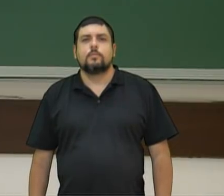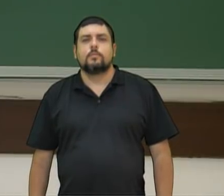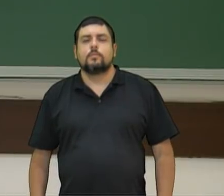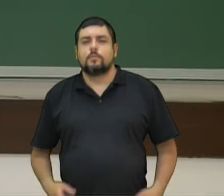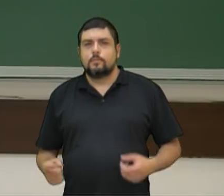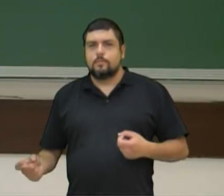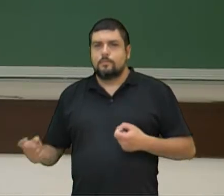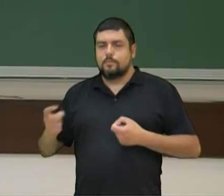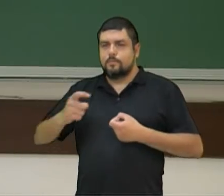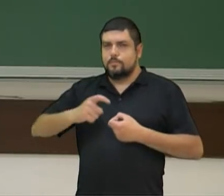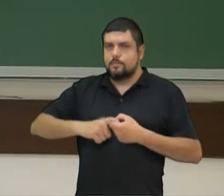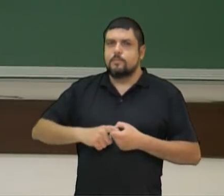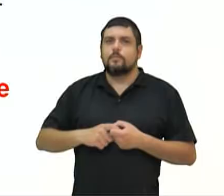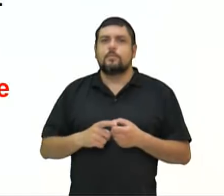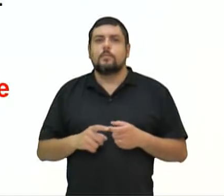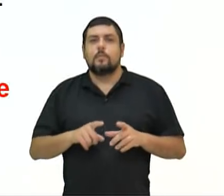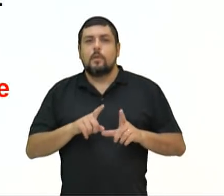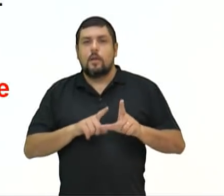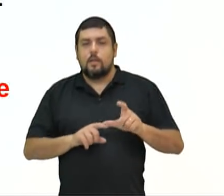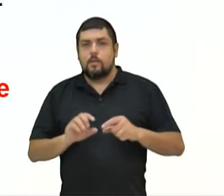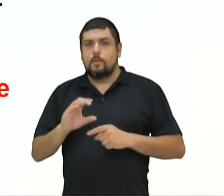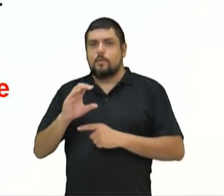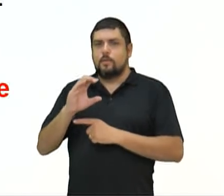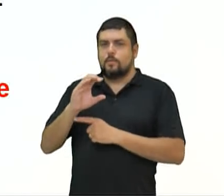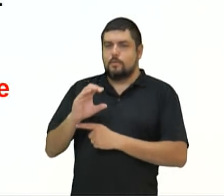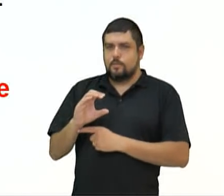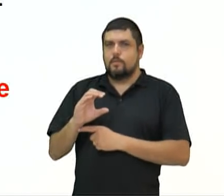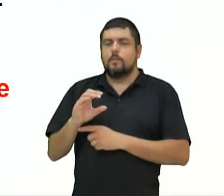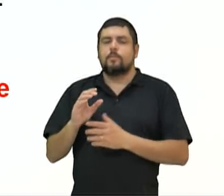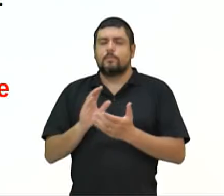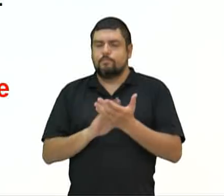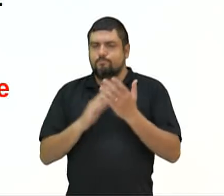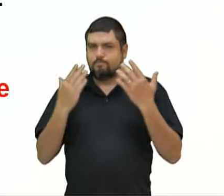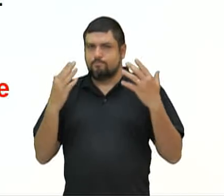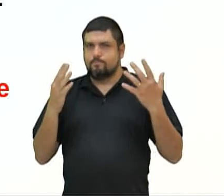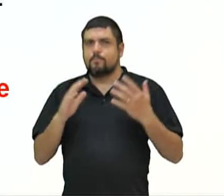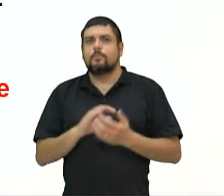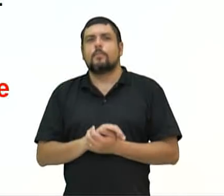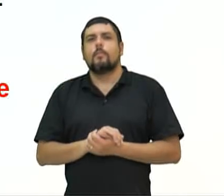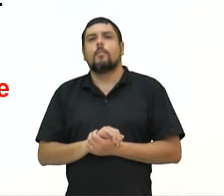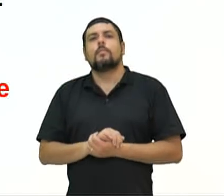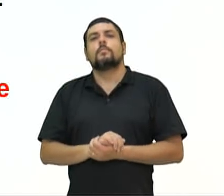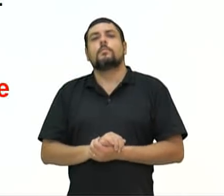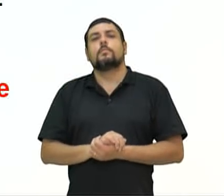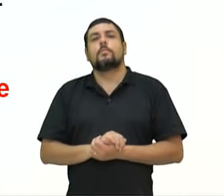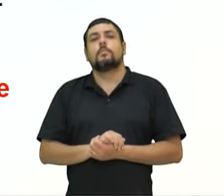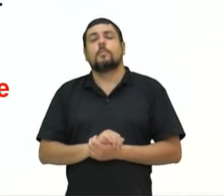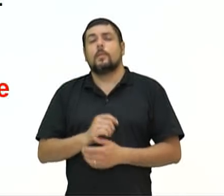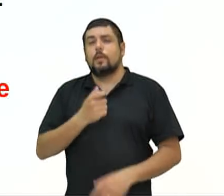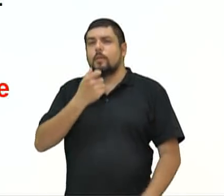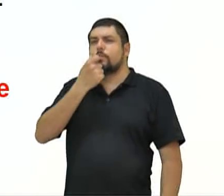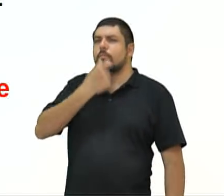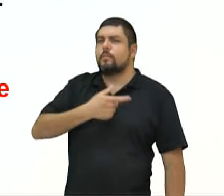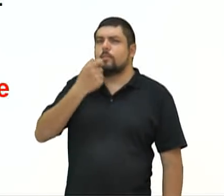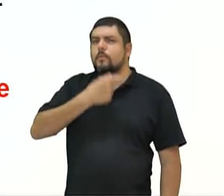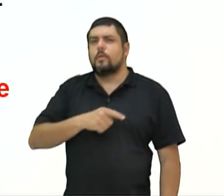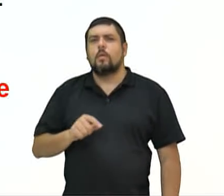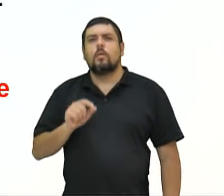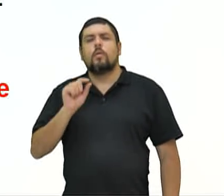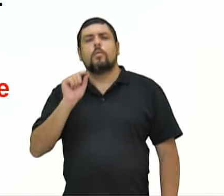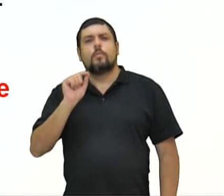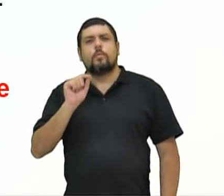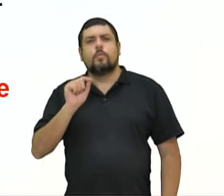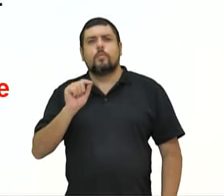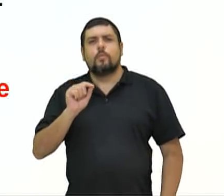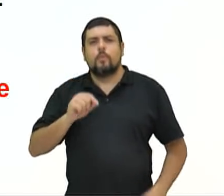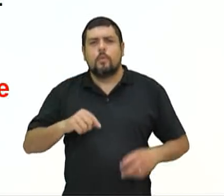Retornando então, pessoal, quem marcou a letra C como alternativa, né, parabéns. Tá? Ali o que causa o humor é o fato da Mônica ter mais medo